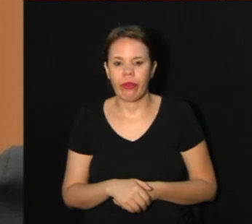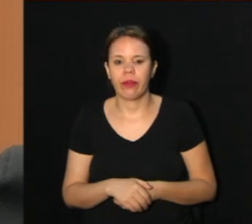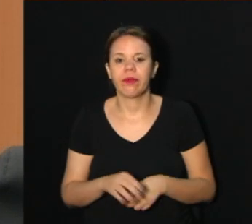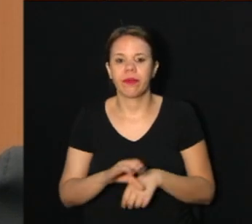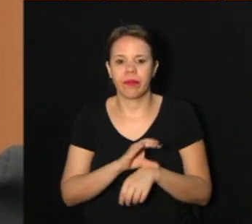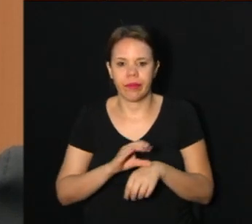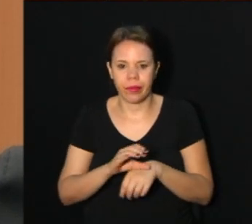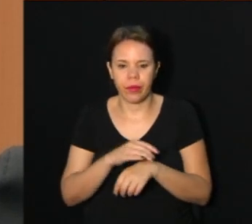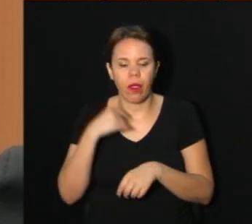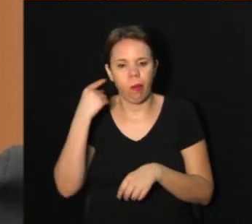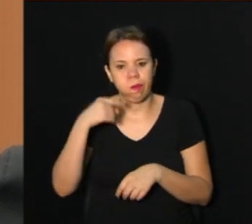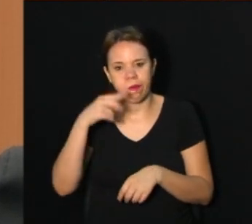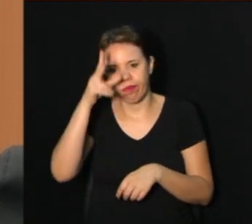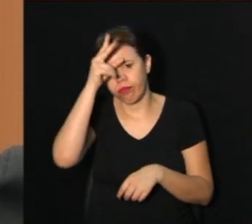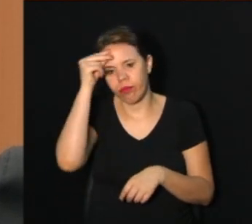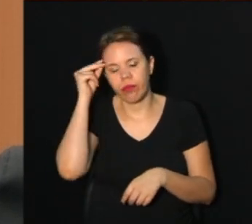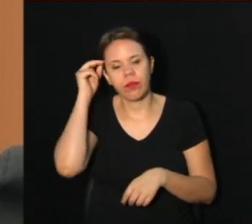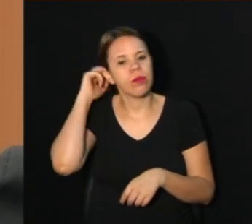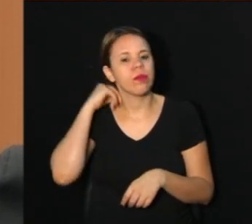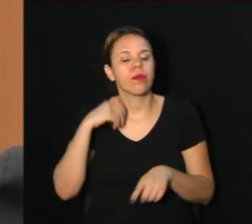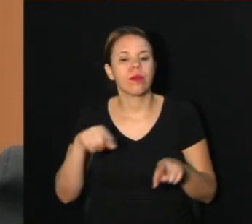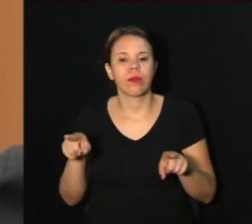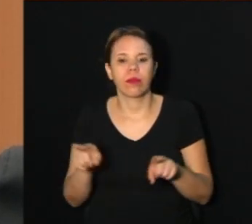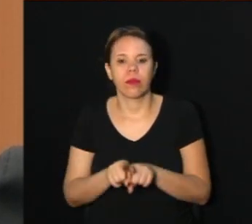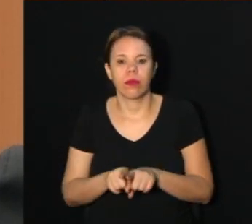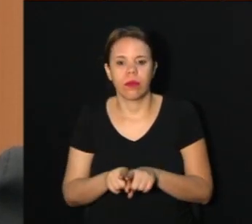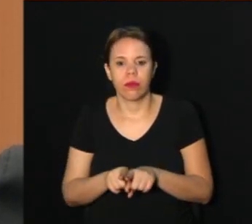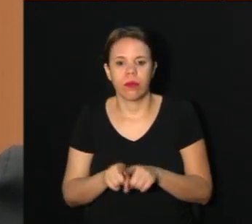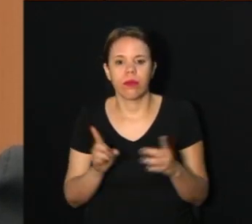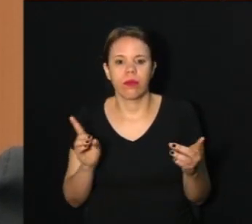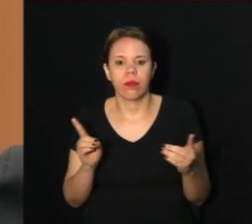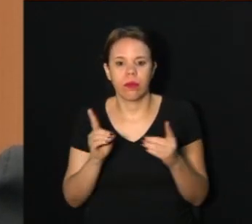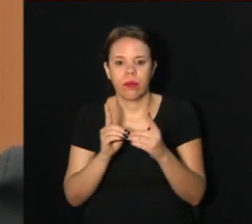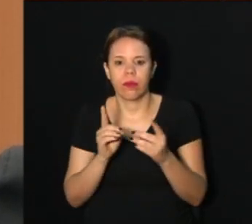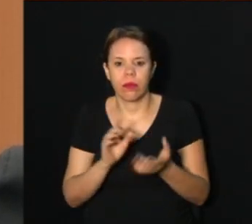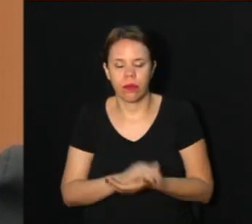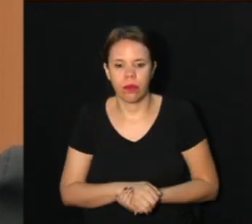constitucional da advocacia pública, também atender ao